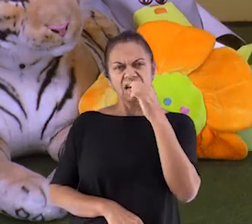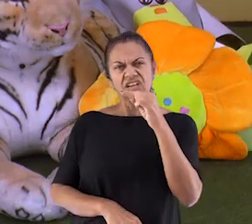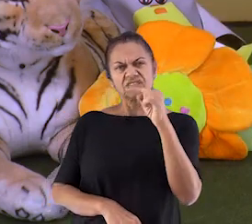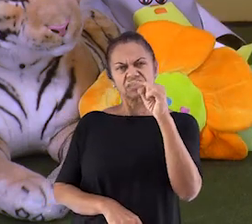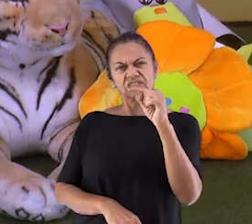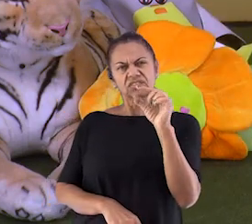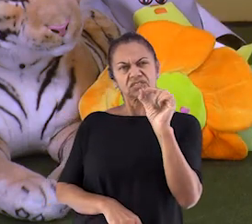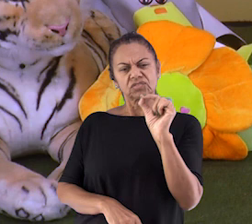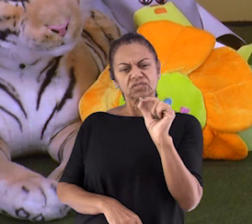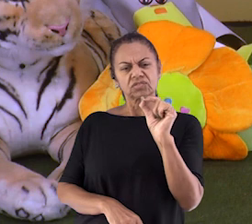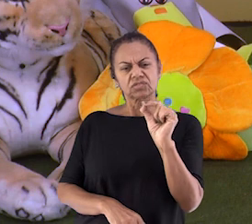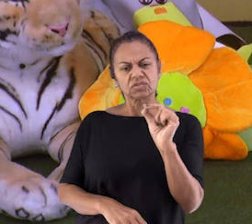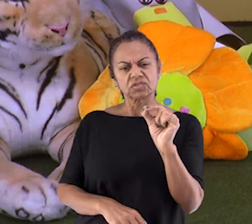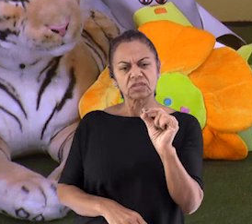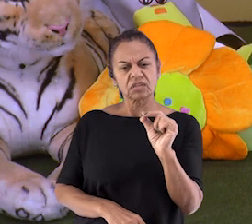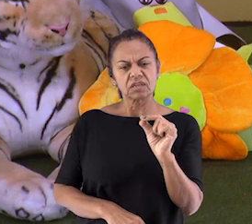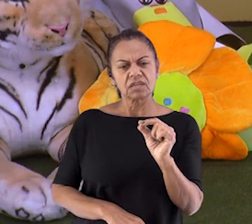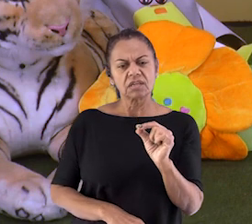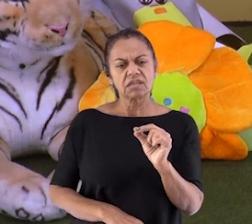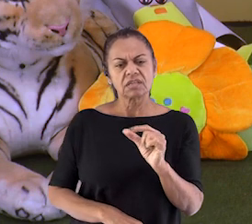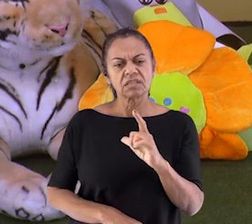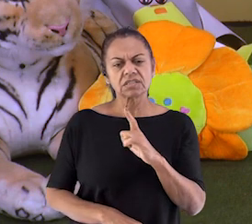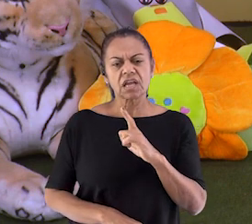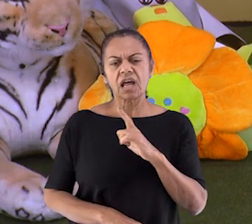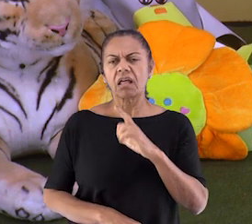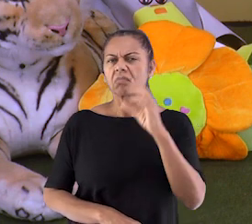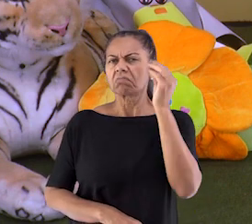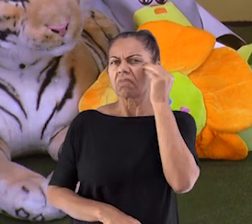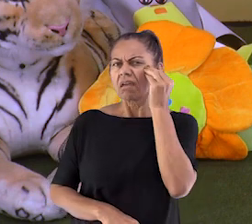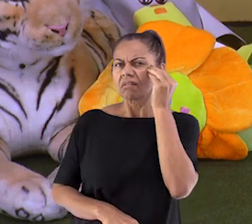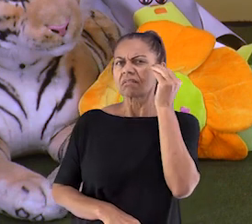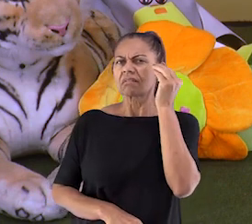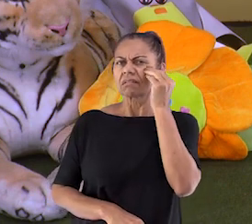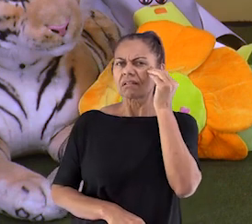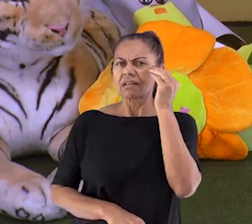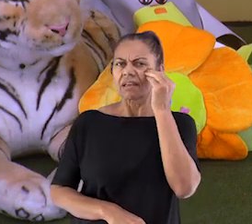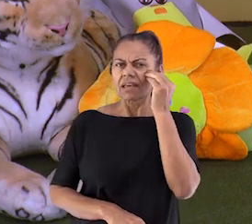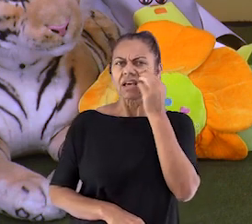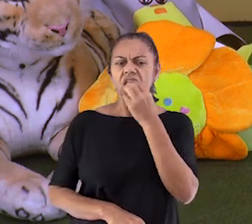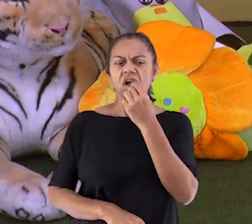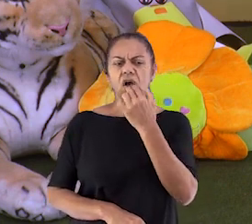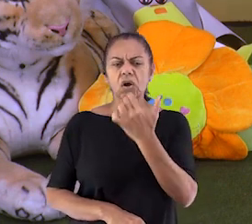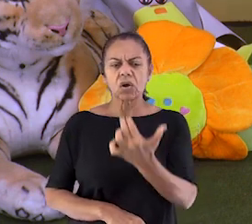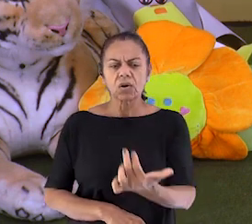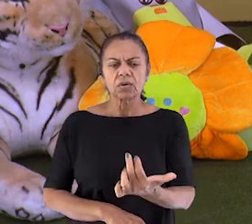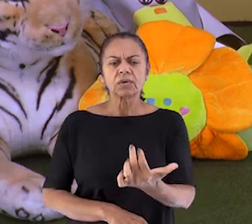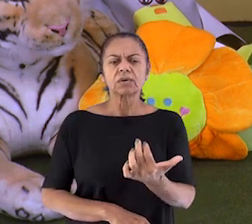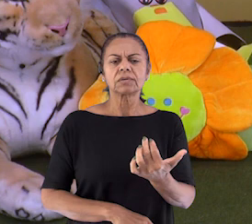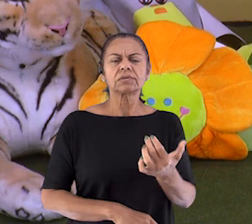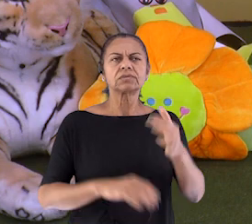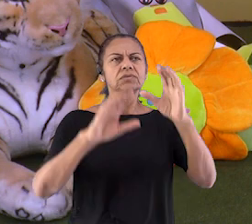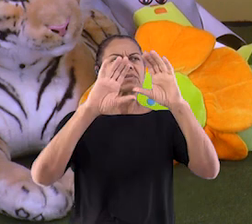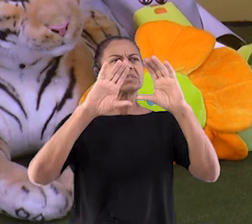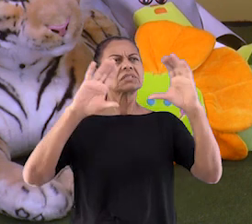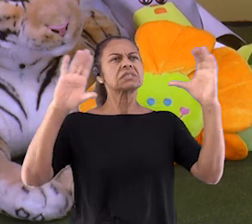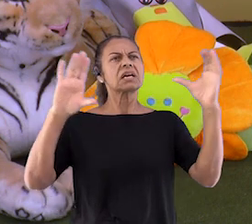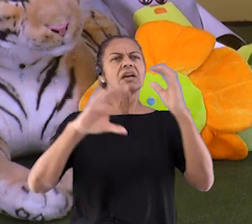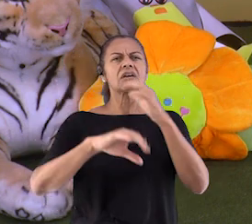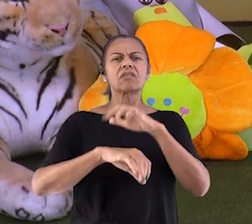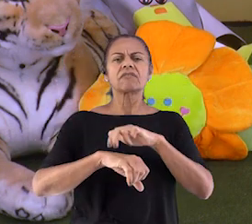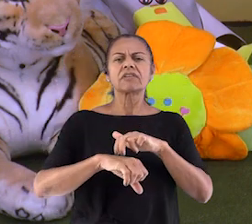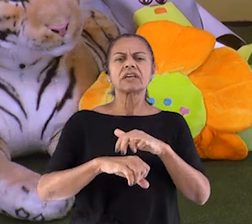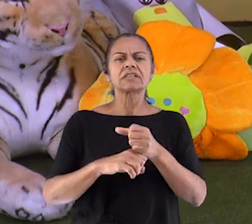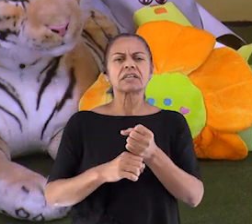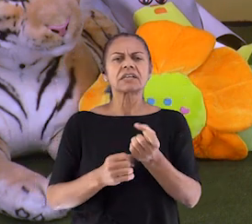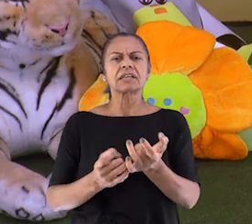Será que alguém sabe? Já tentei todas as cores, da grama às flores, do céu às